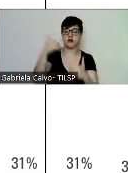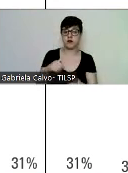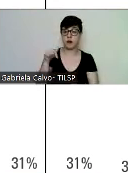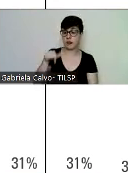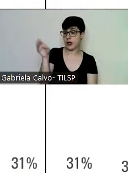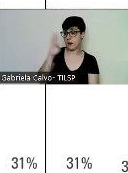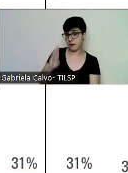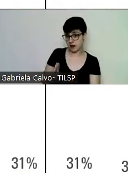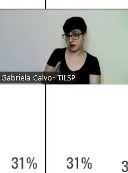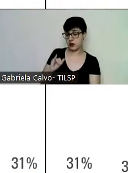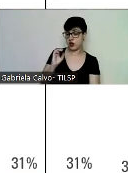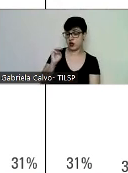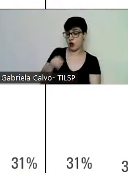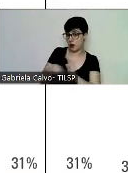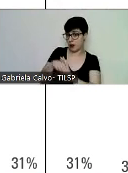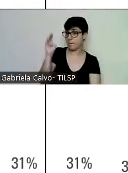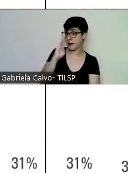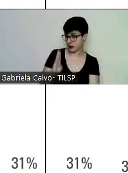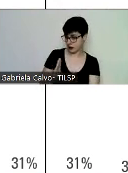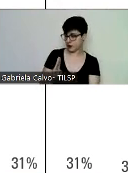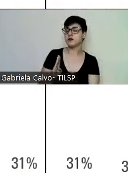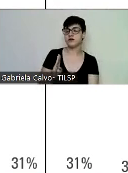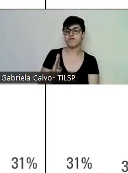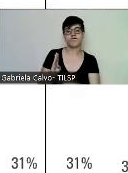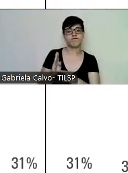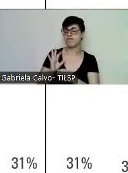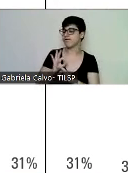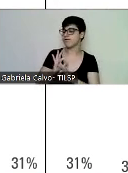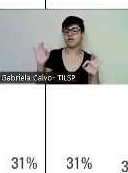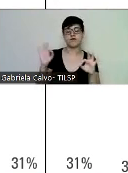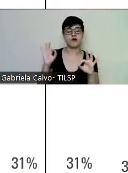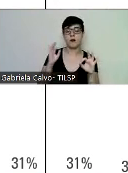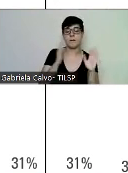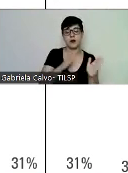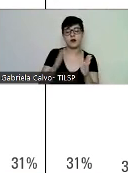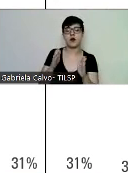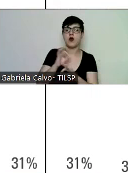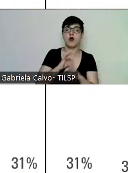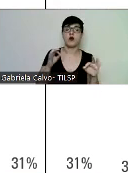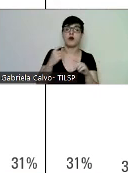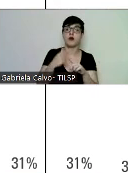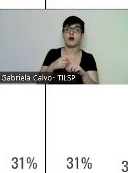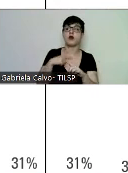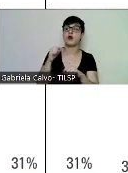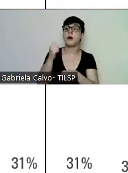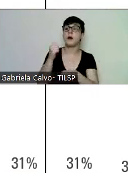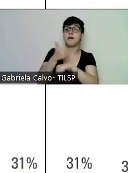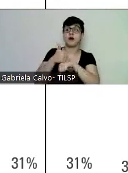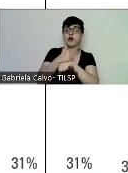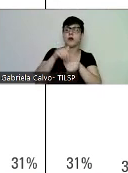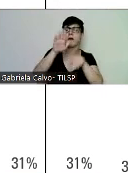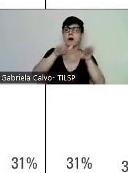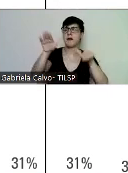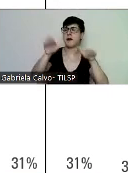e com o Brasil ele teve um papel exemplar nesse processo reunindo mais de mil profissionais envolvidos